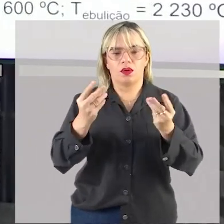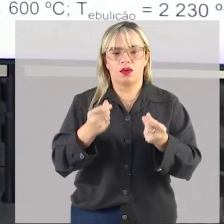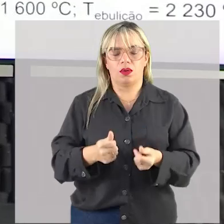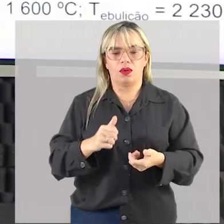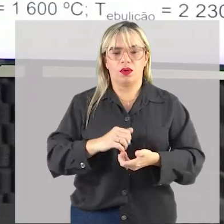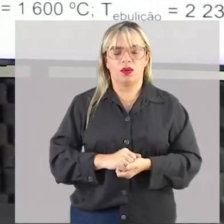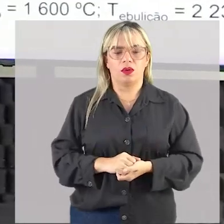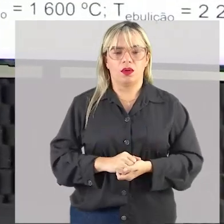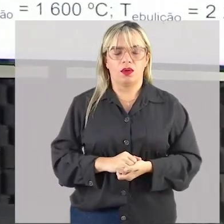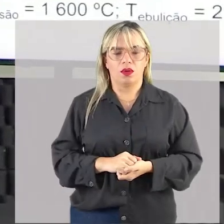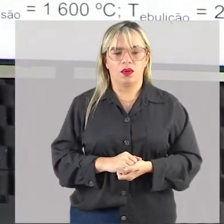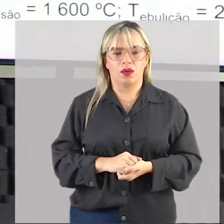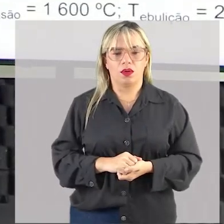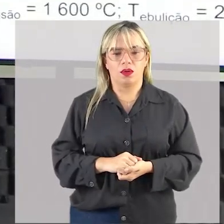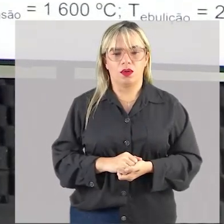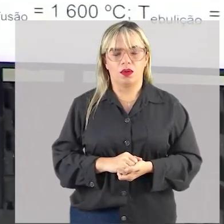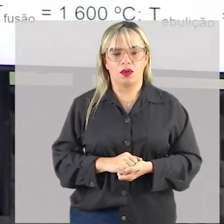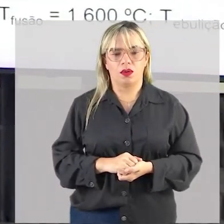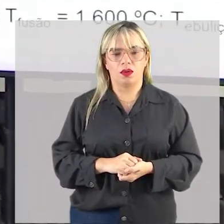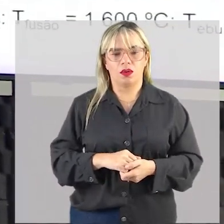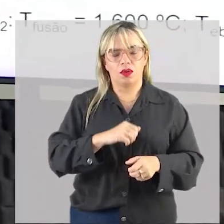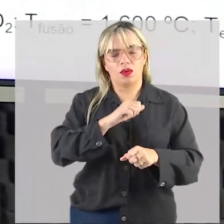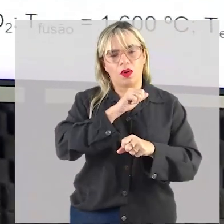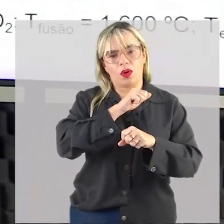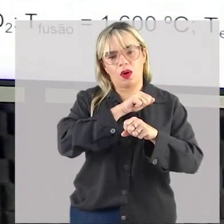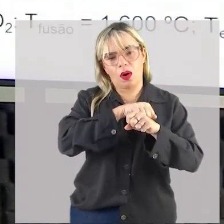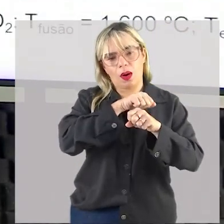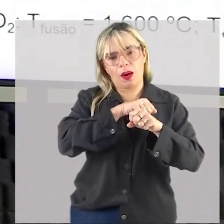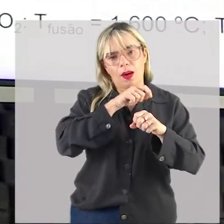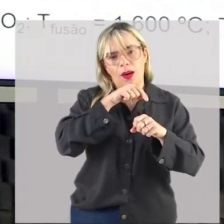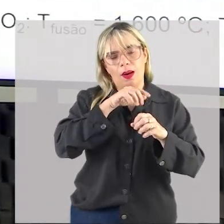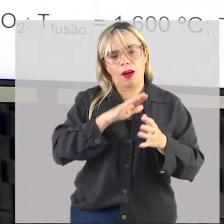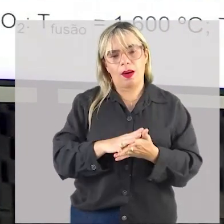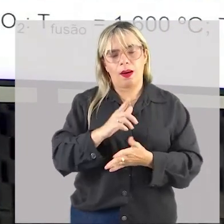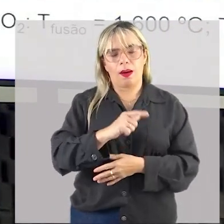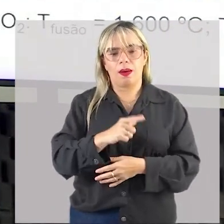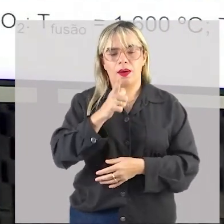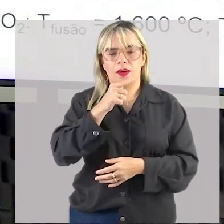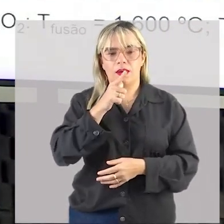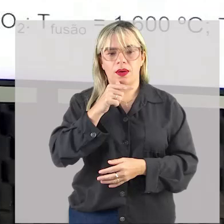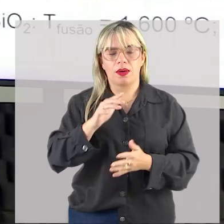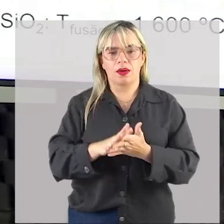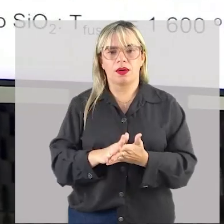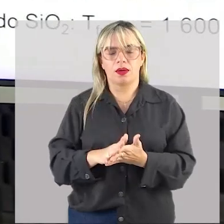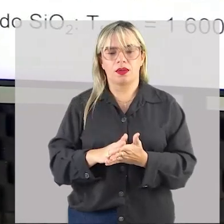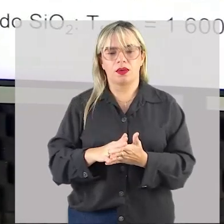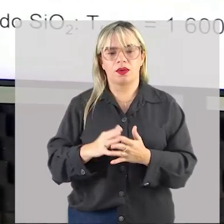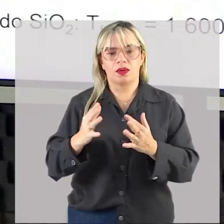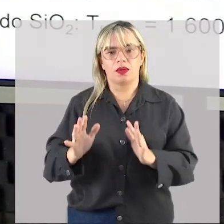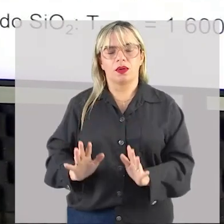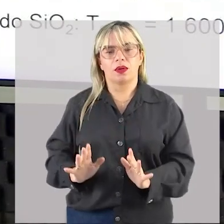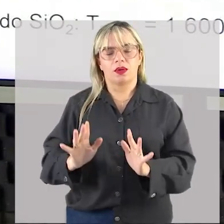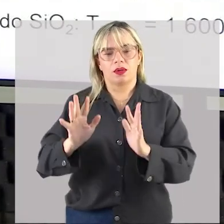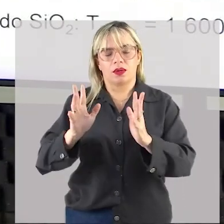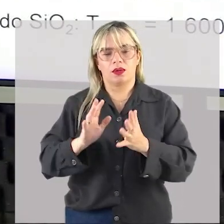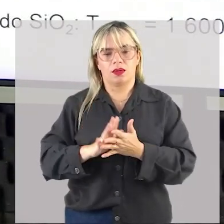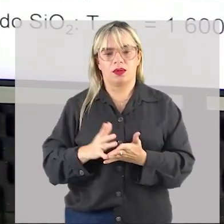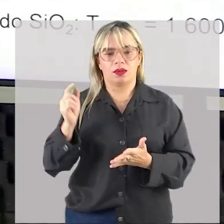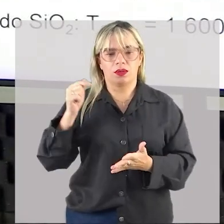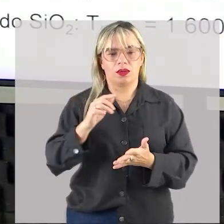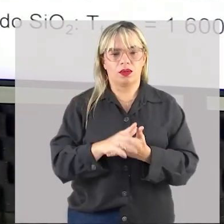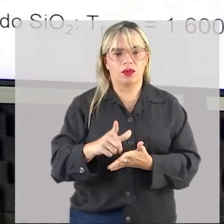Sólido, sólido mais líquido, líquido mais gás, gás. Então aqui eu